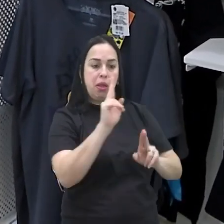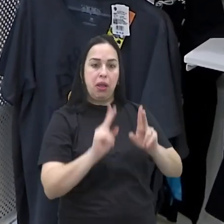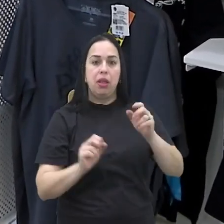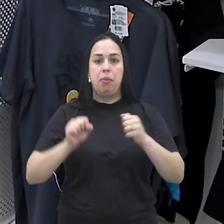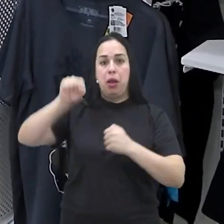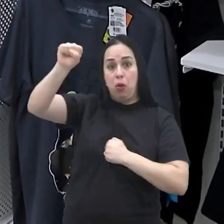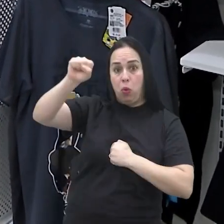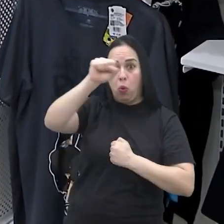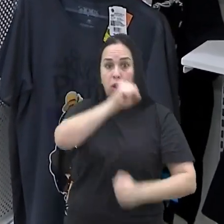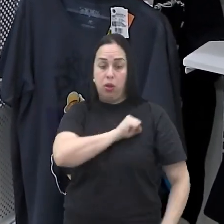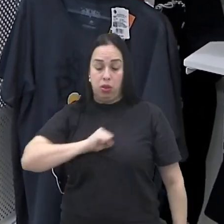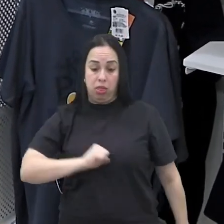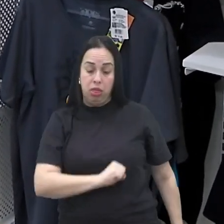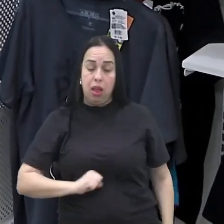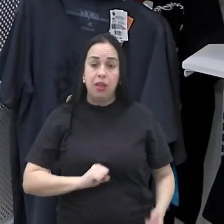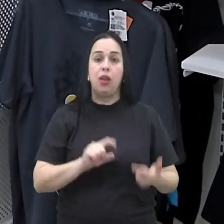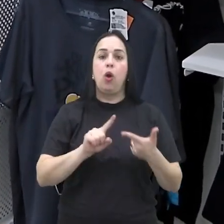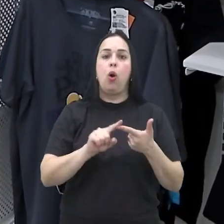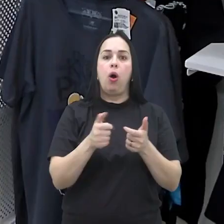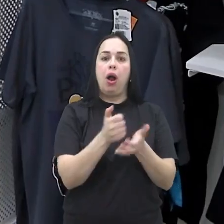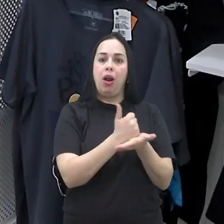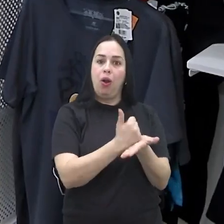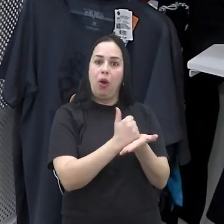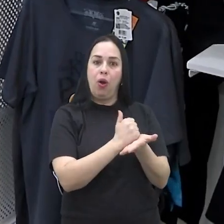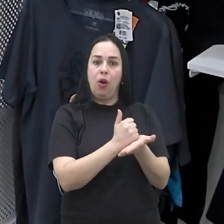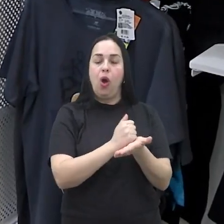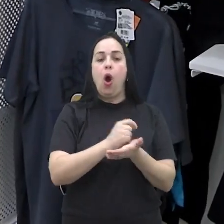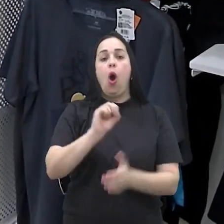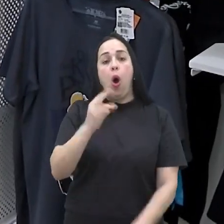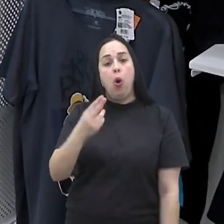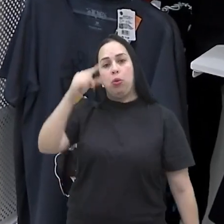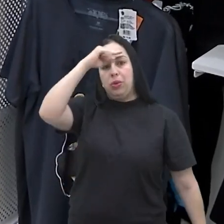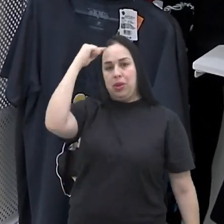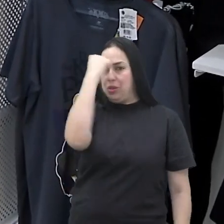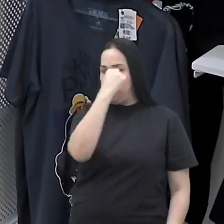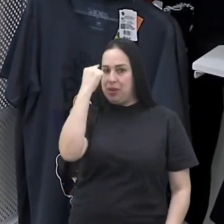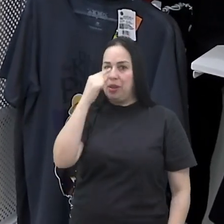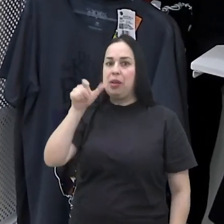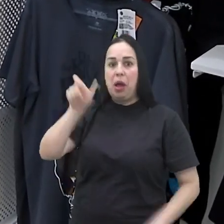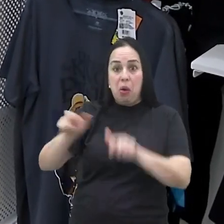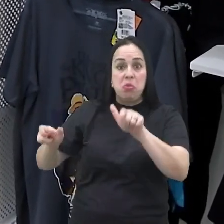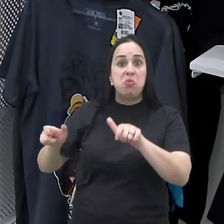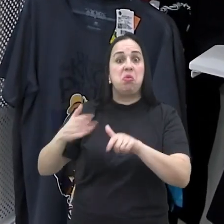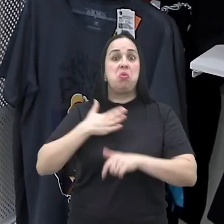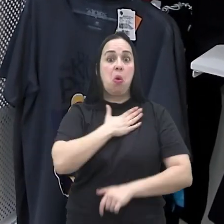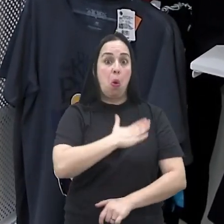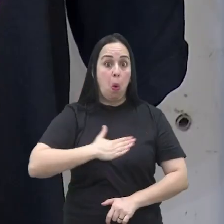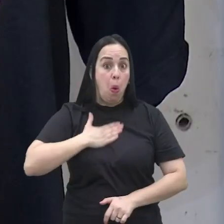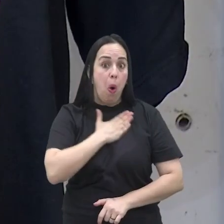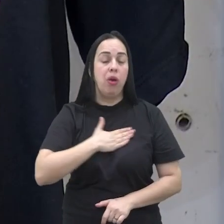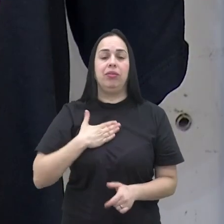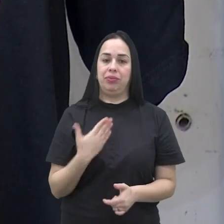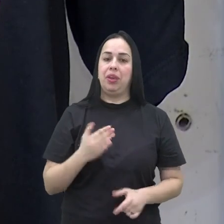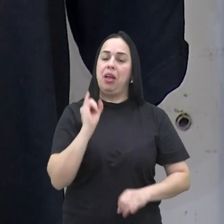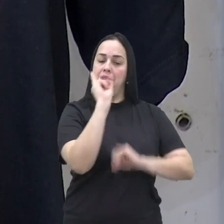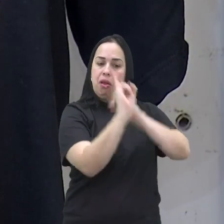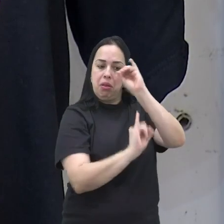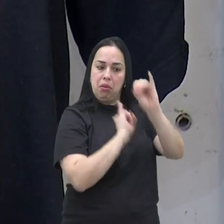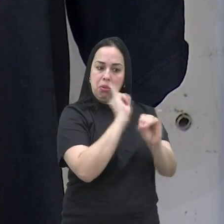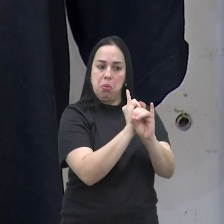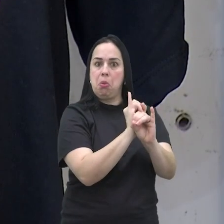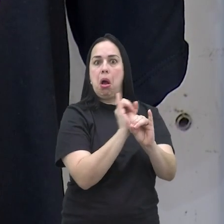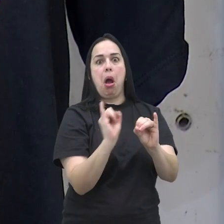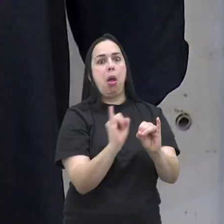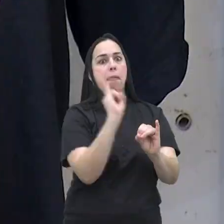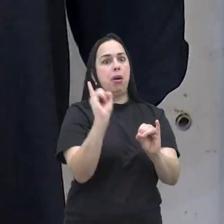ou filmes de heróis, mangás ou jogos, ou, por exemplo, Harry Potter, são os preferidos dos fãs. E a internet